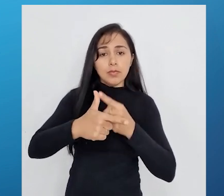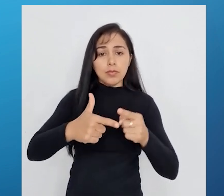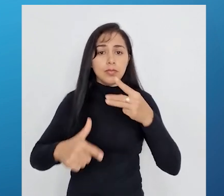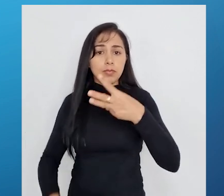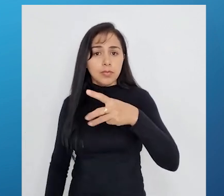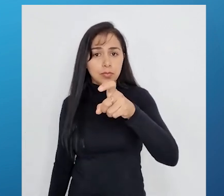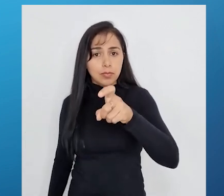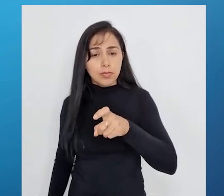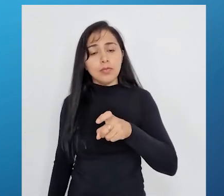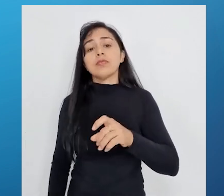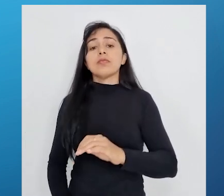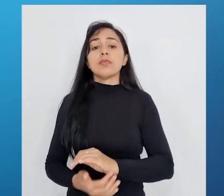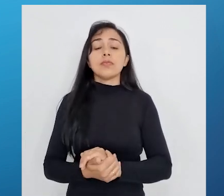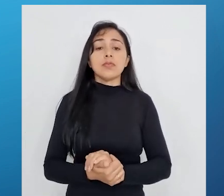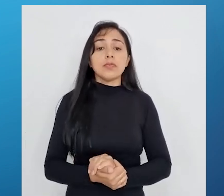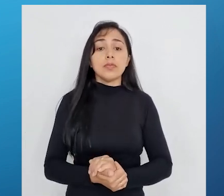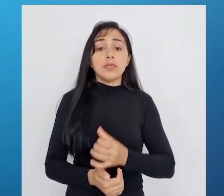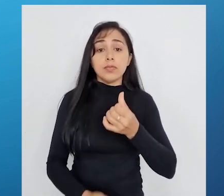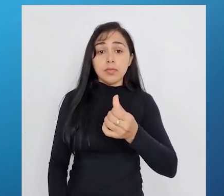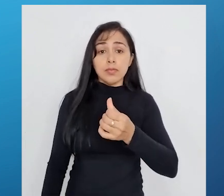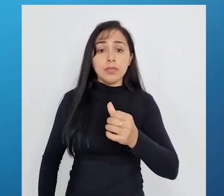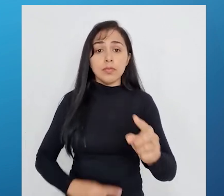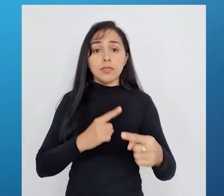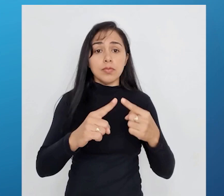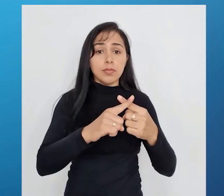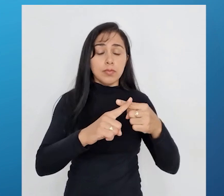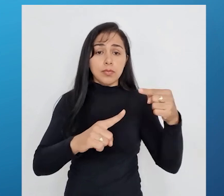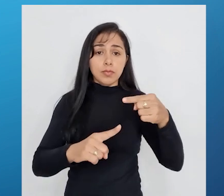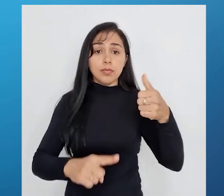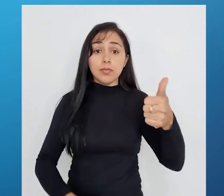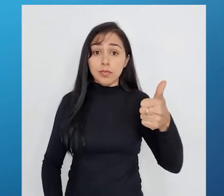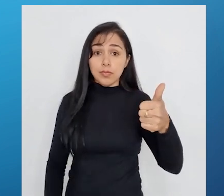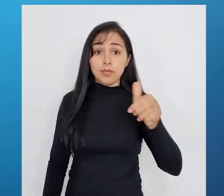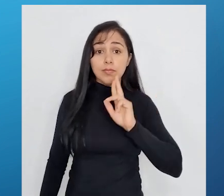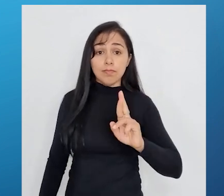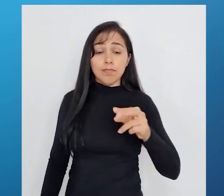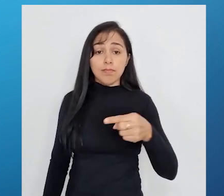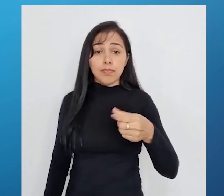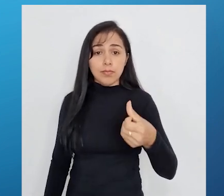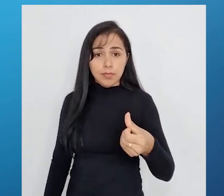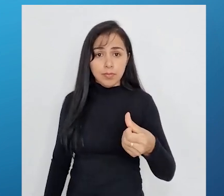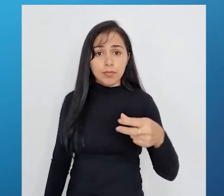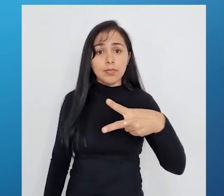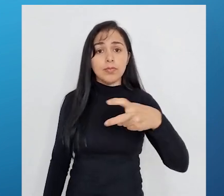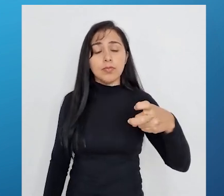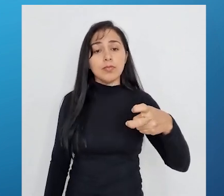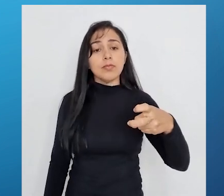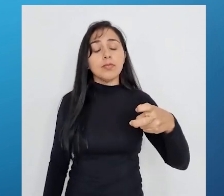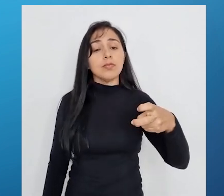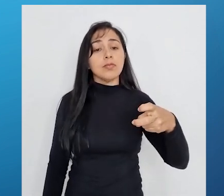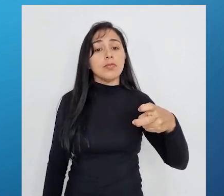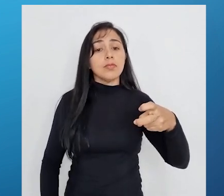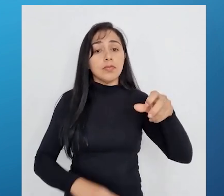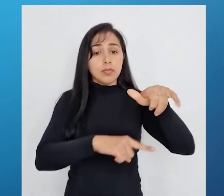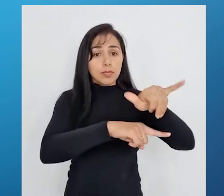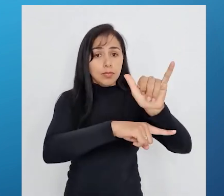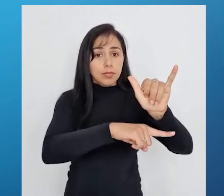6 vezes menos 1, menos 6, que vai ser igual, estou multiplicando aqui, y sobre 3 vezes